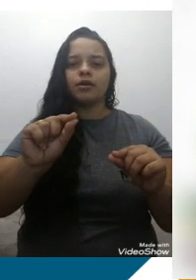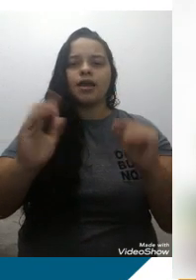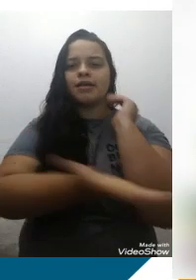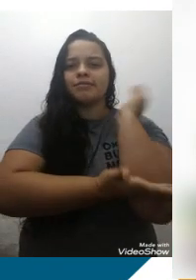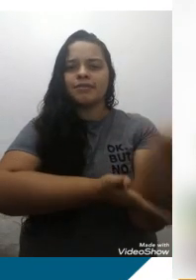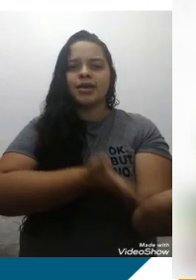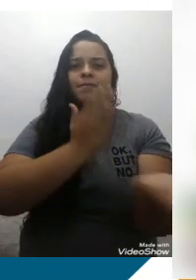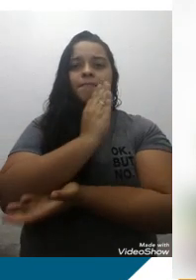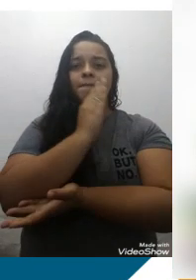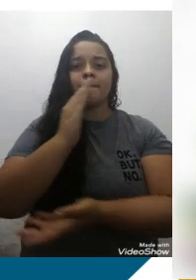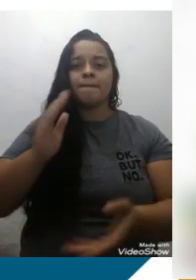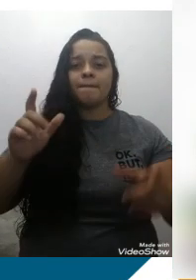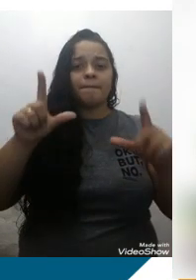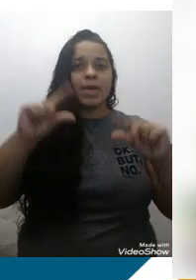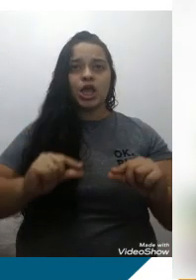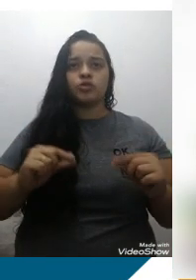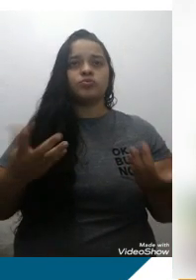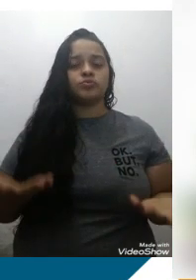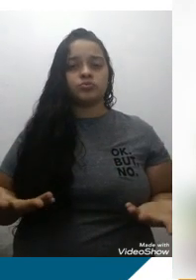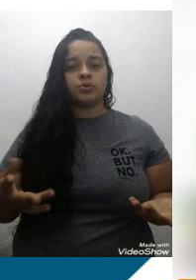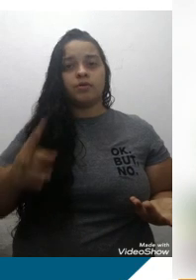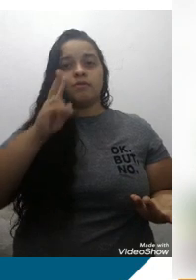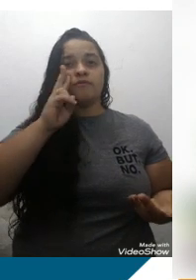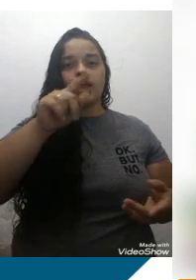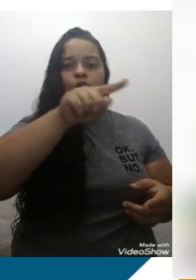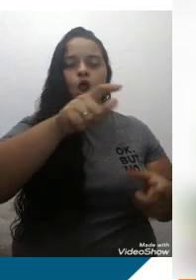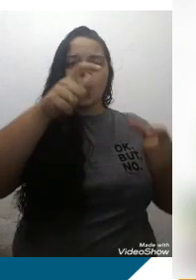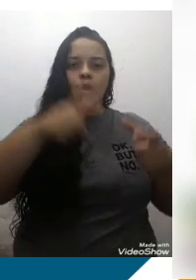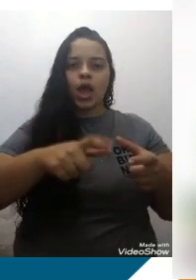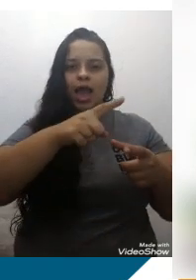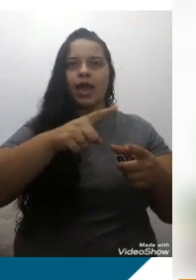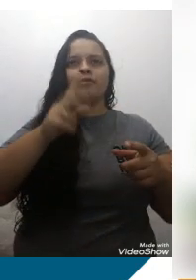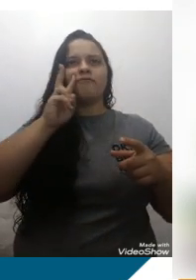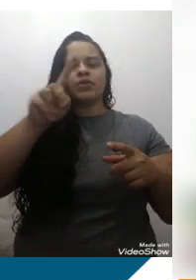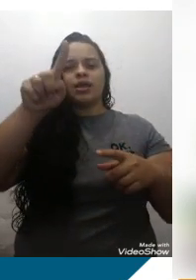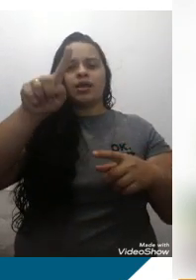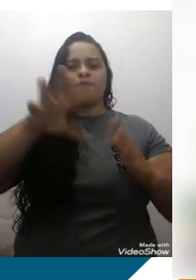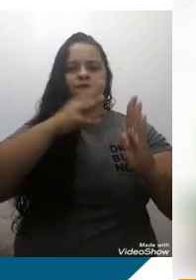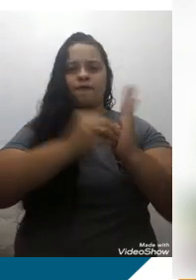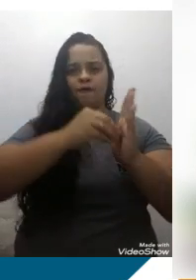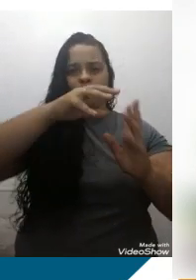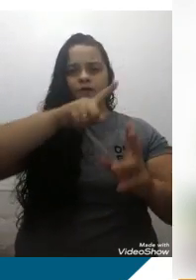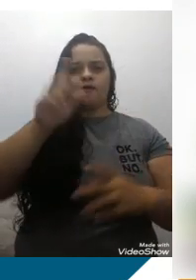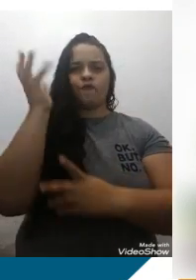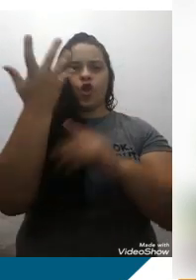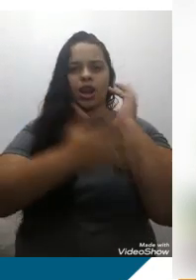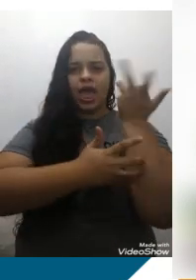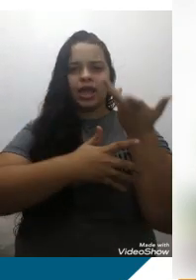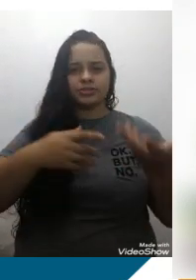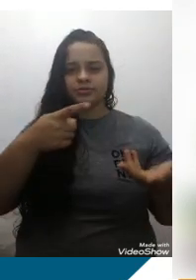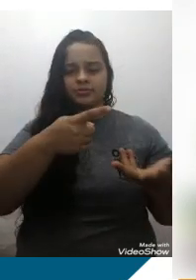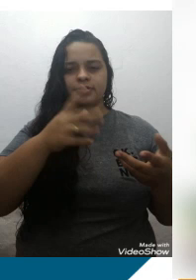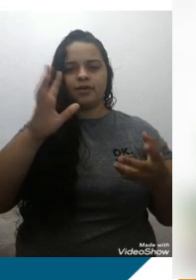de desmatamento da Amazônia ela é assombrosa, mas nos territórios indígenas ela é muito menor. Progresso é o quê? É desmatar?